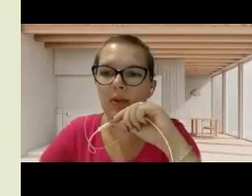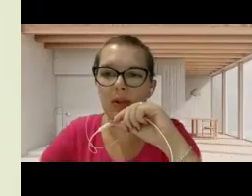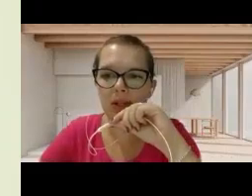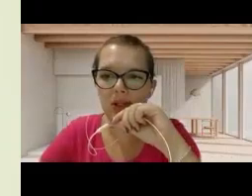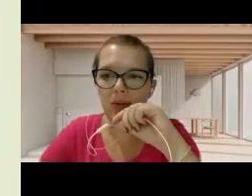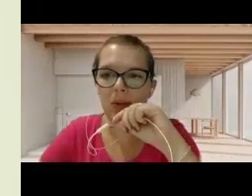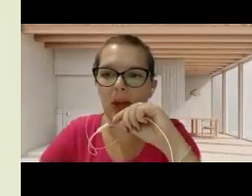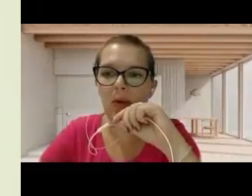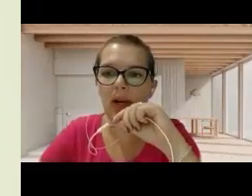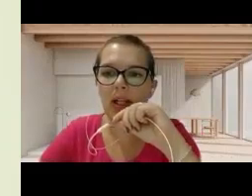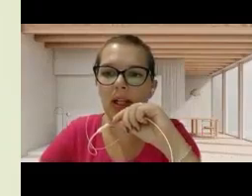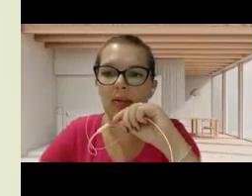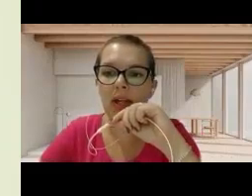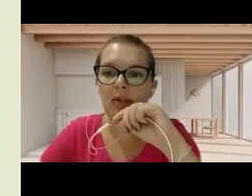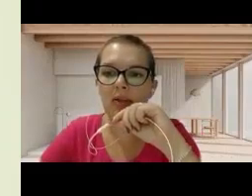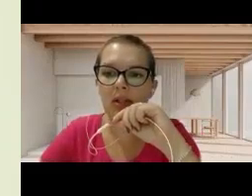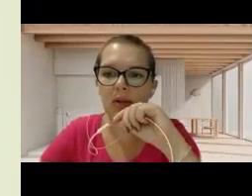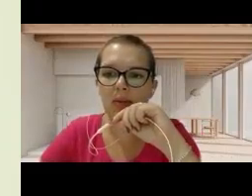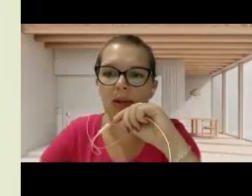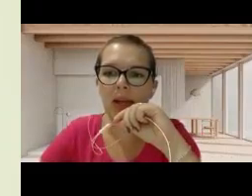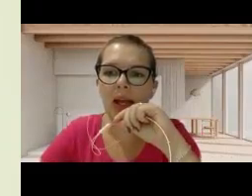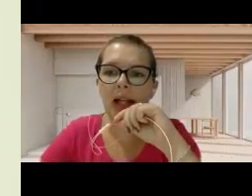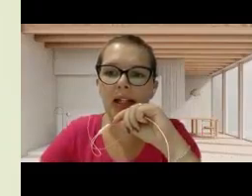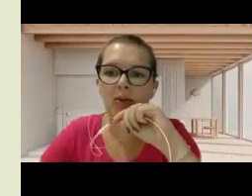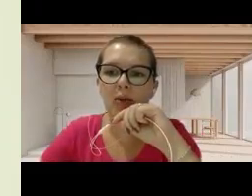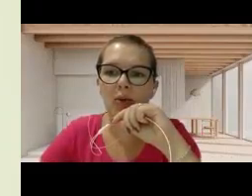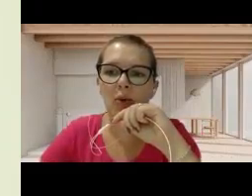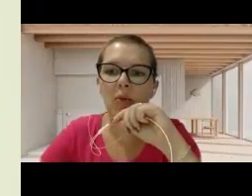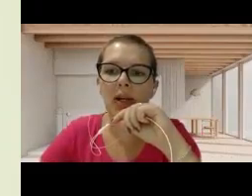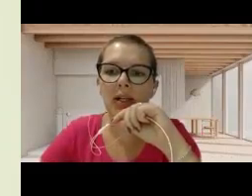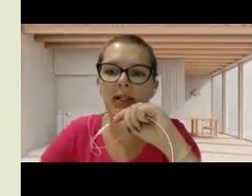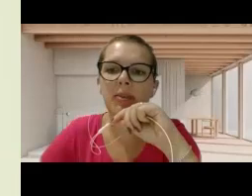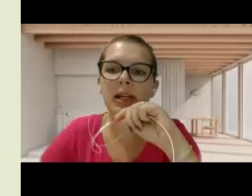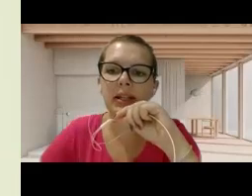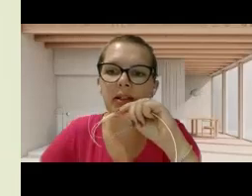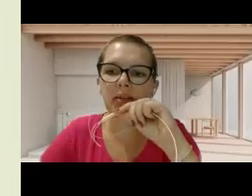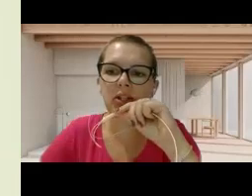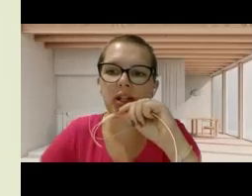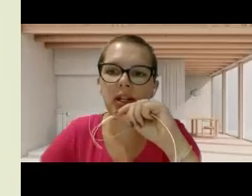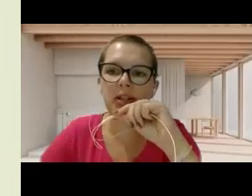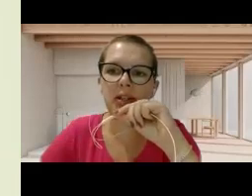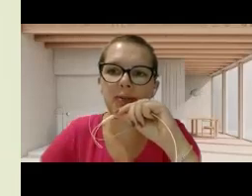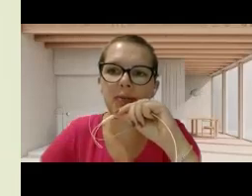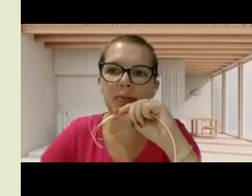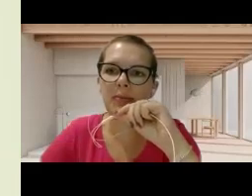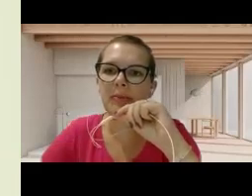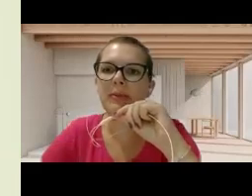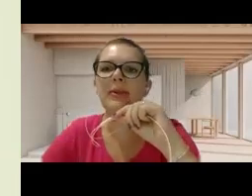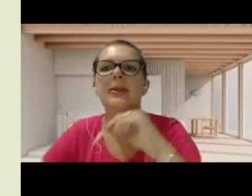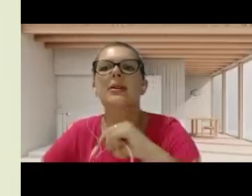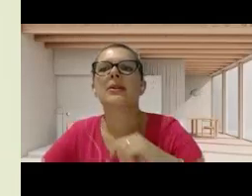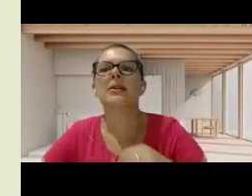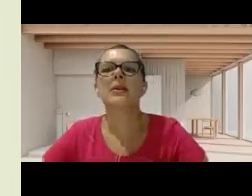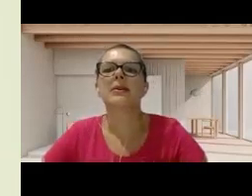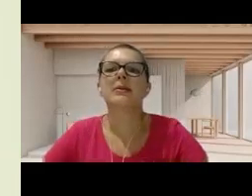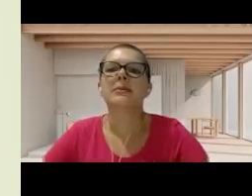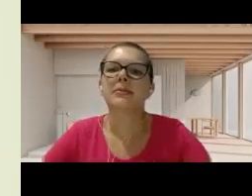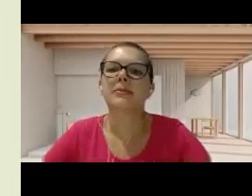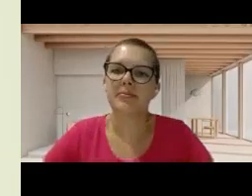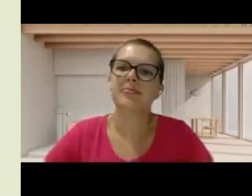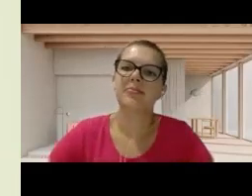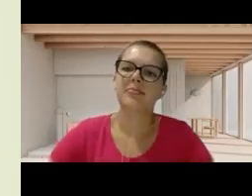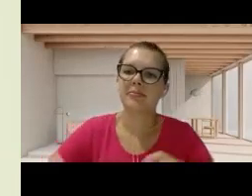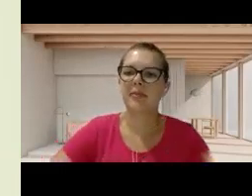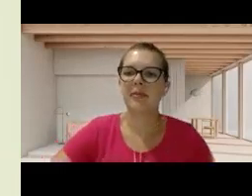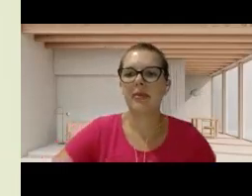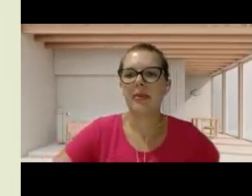do Rio São Francisco é um canal de adução. Ali usou uma grande aplicação da engenharia civil.